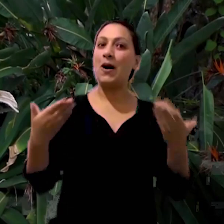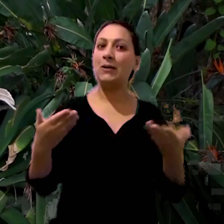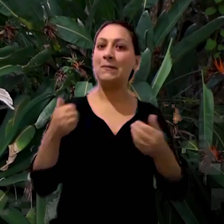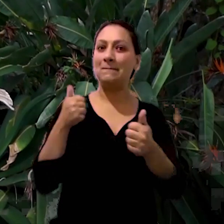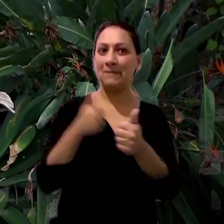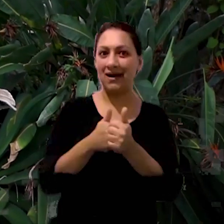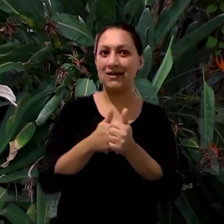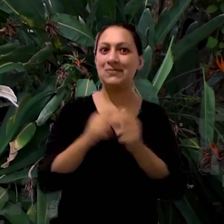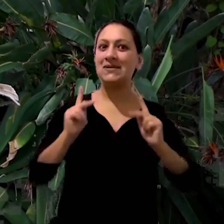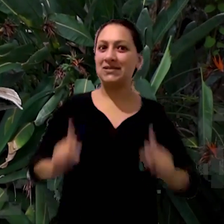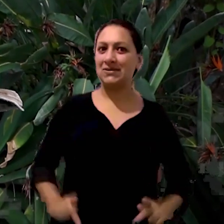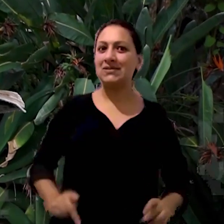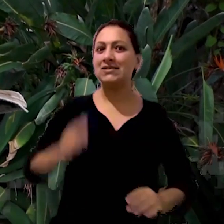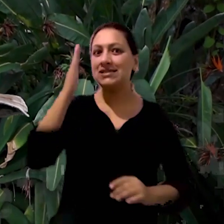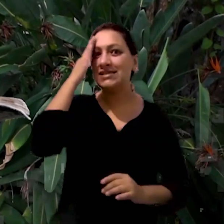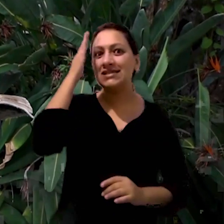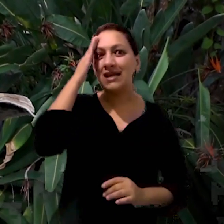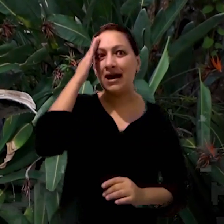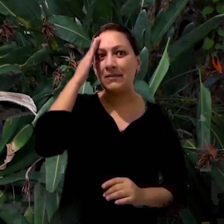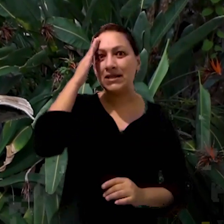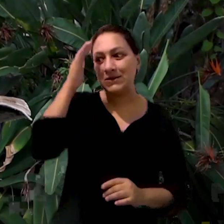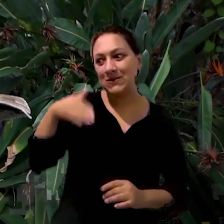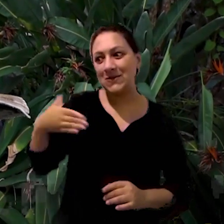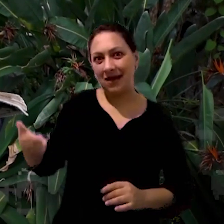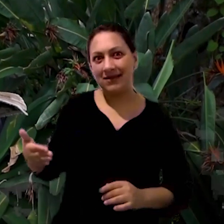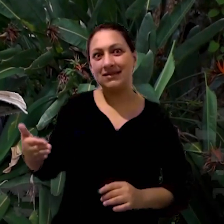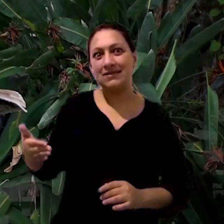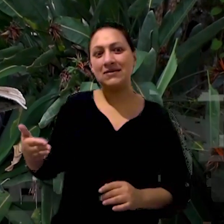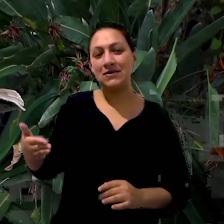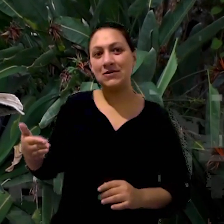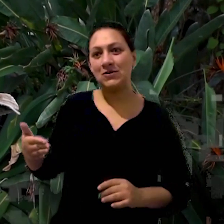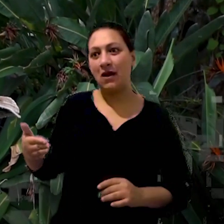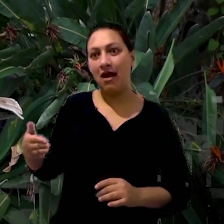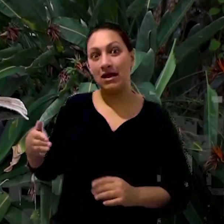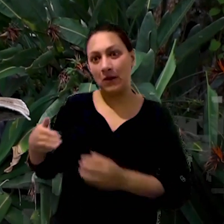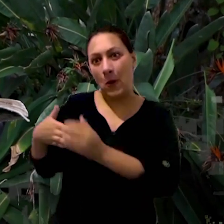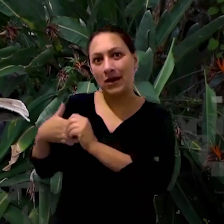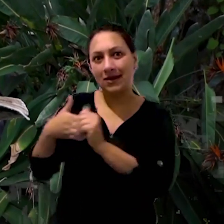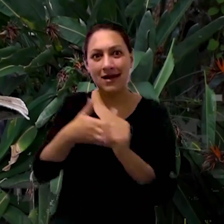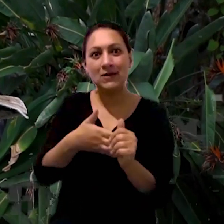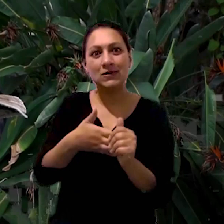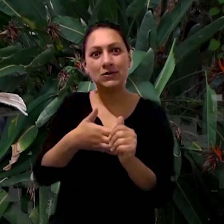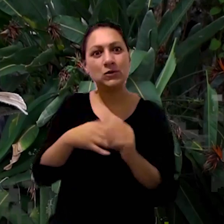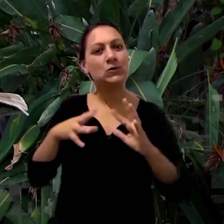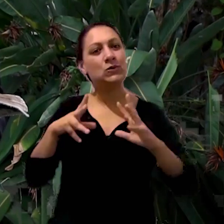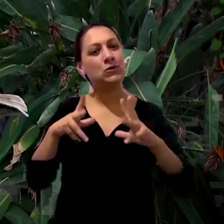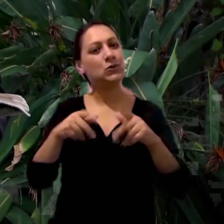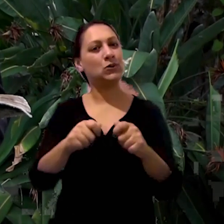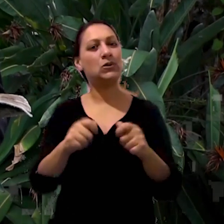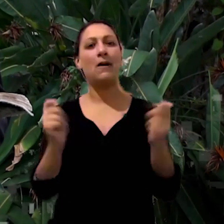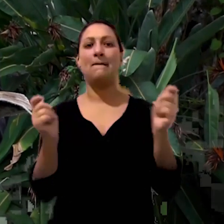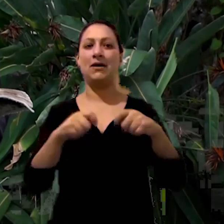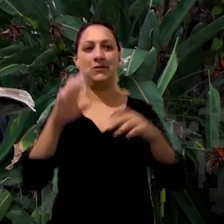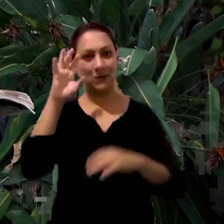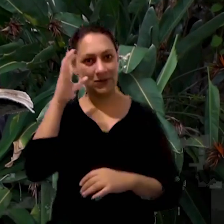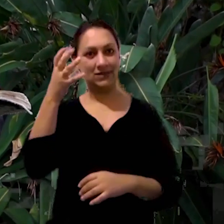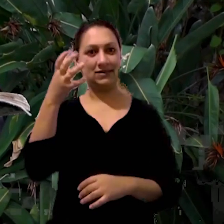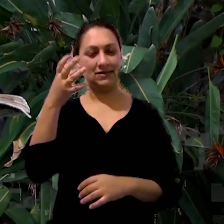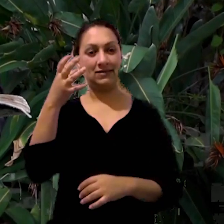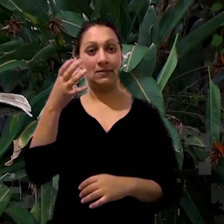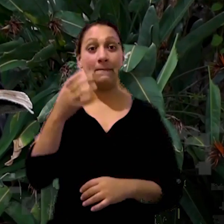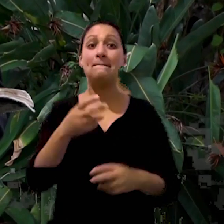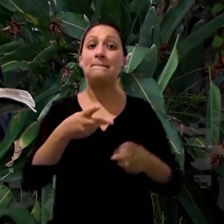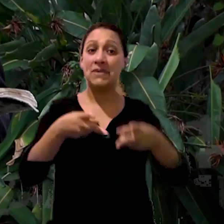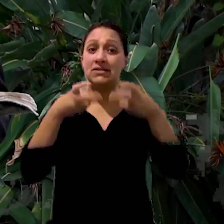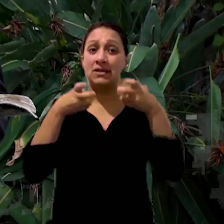pessoas que sabem aonde nos levar, tudo pode acontecer. Também vemos que o homem de